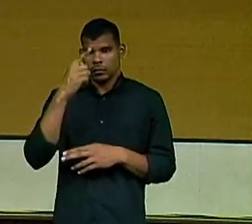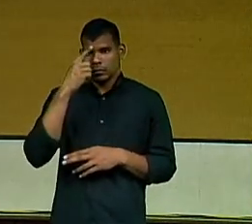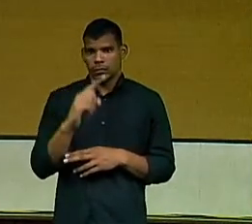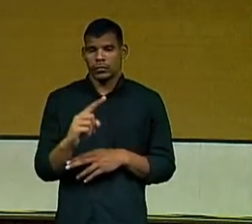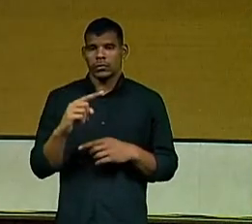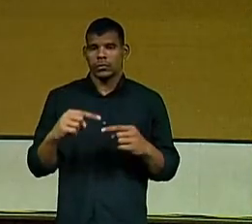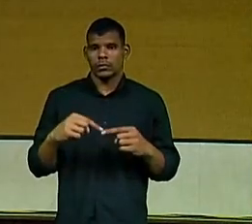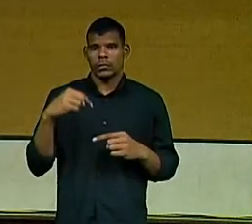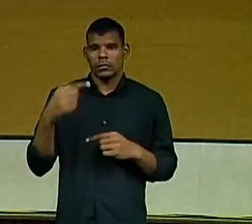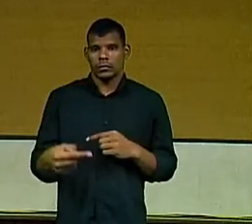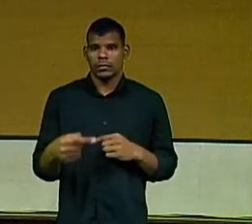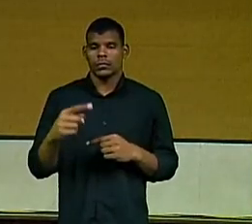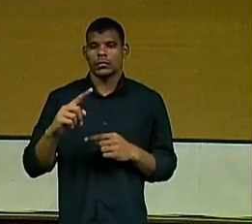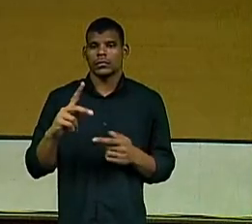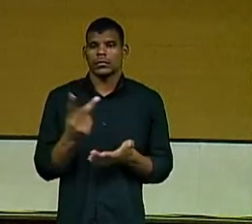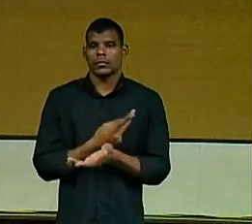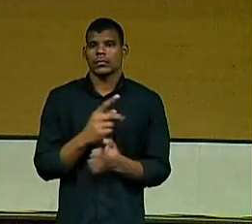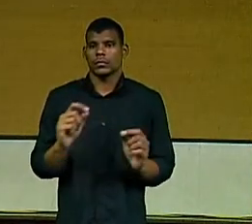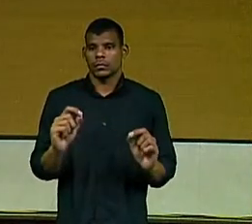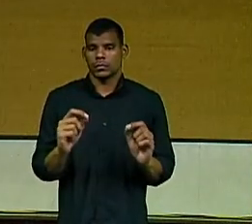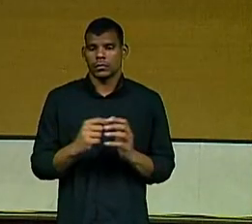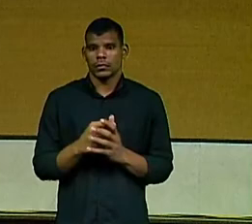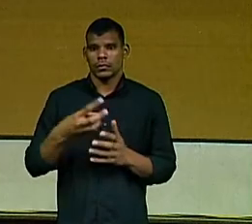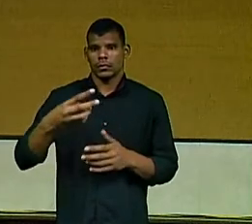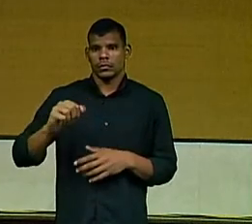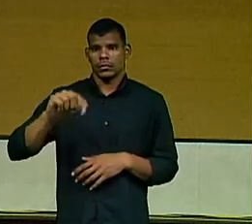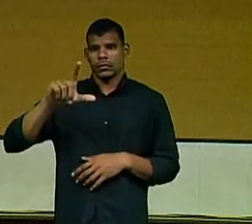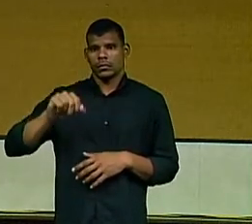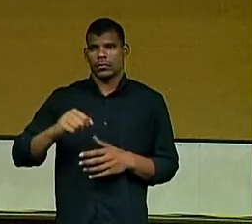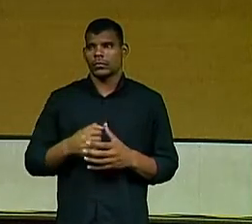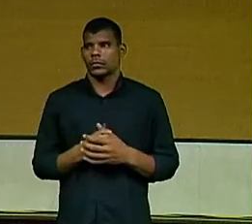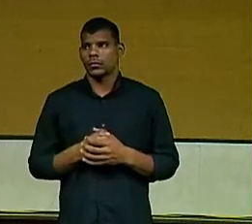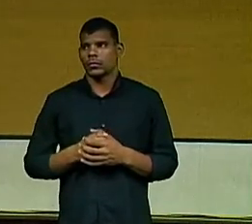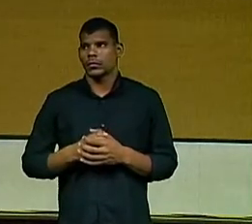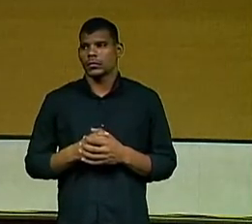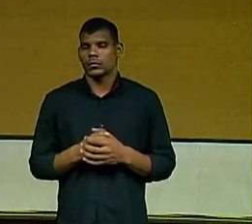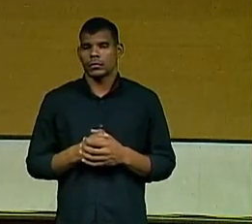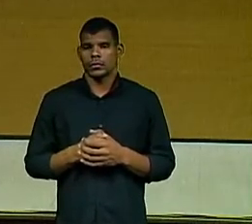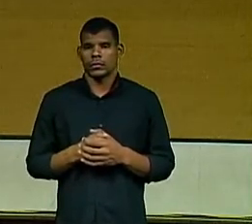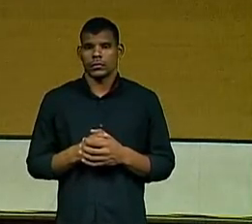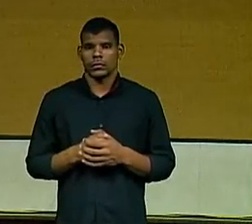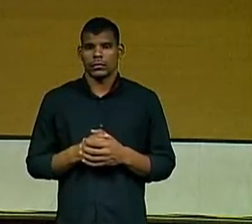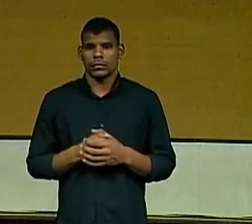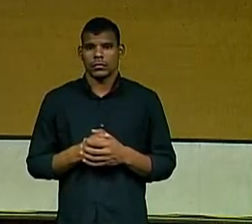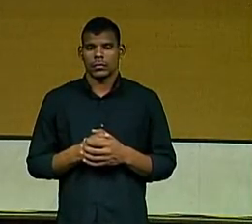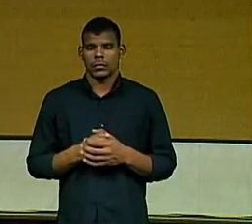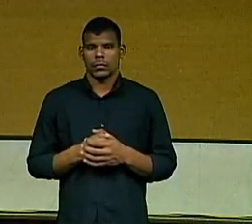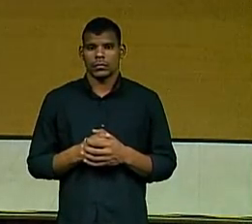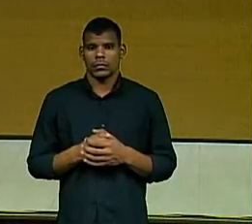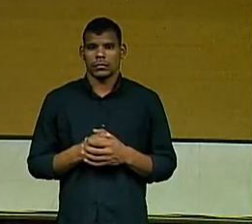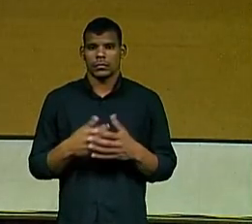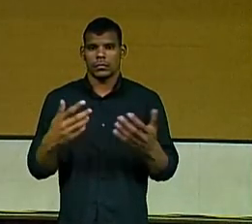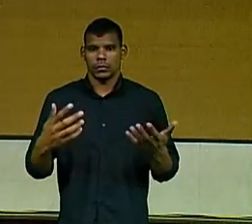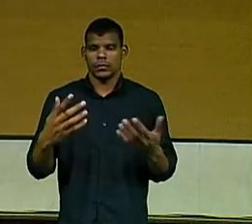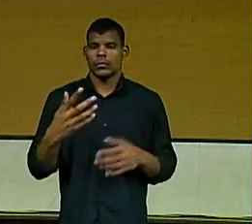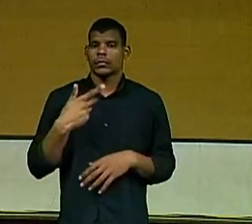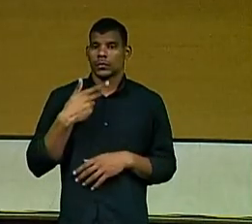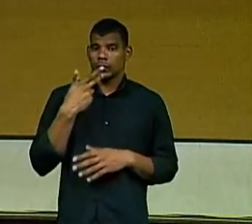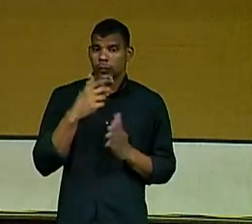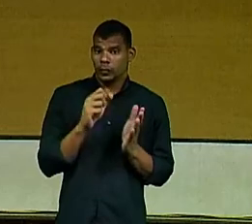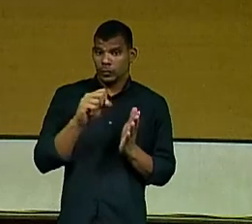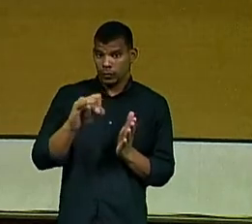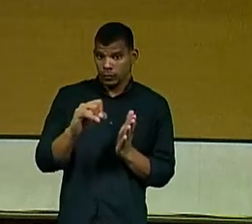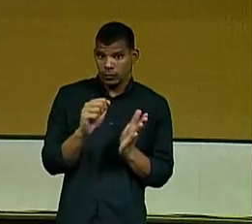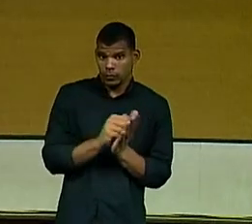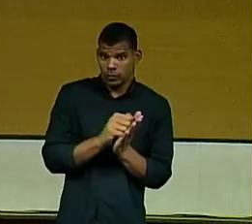o martelo ele mala renunciar a presença da República para não ser impeditimado porque se ele fosse impetmado ele